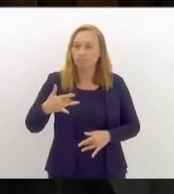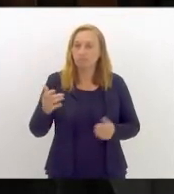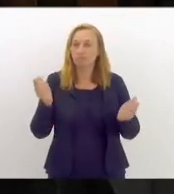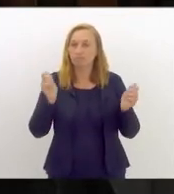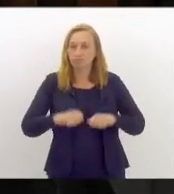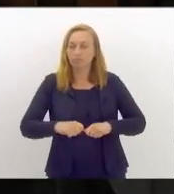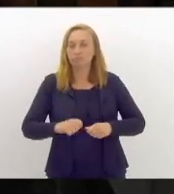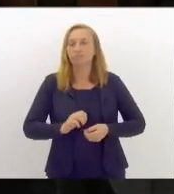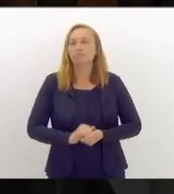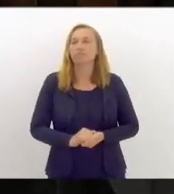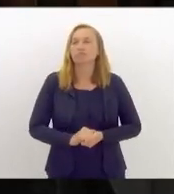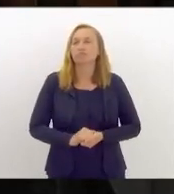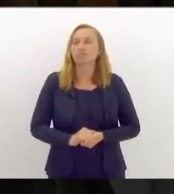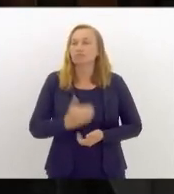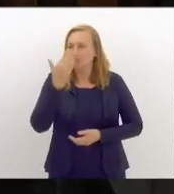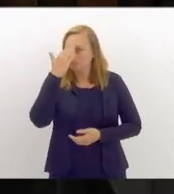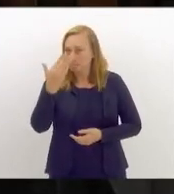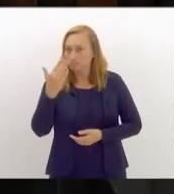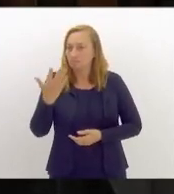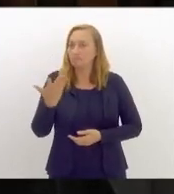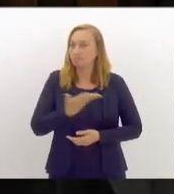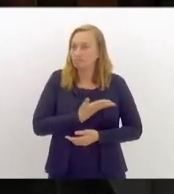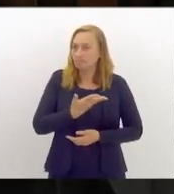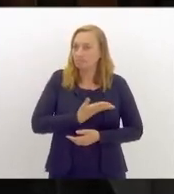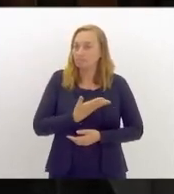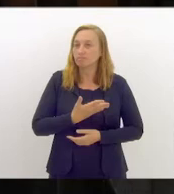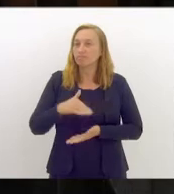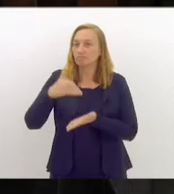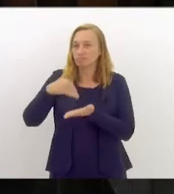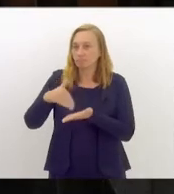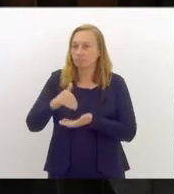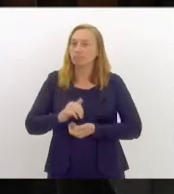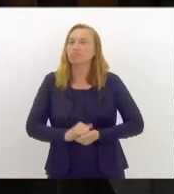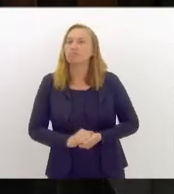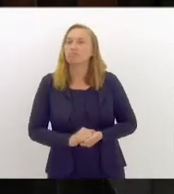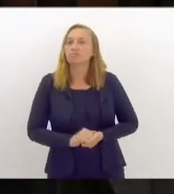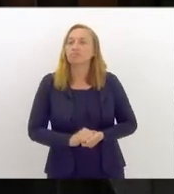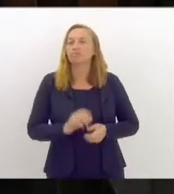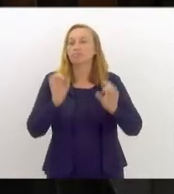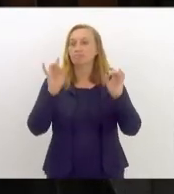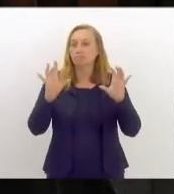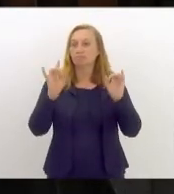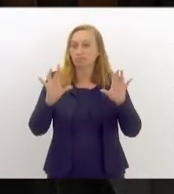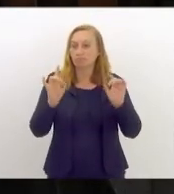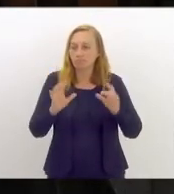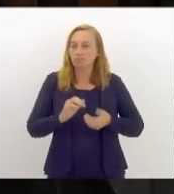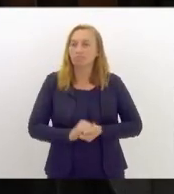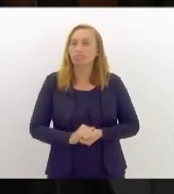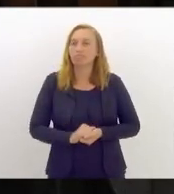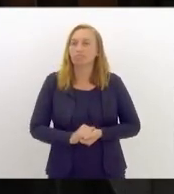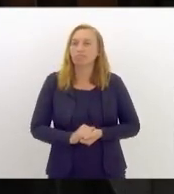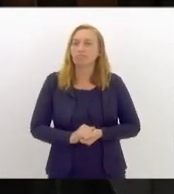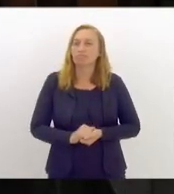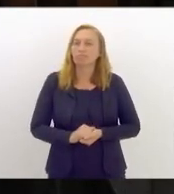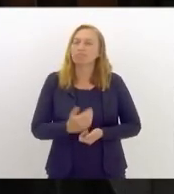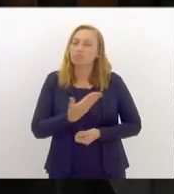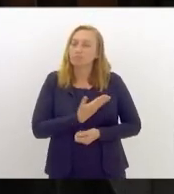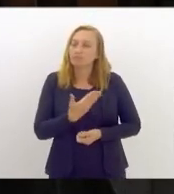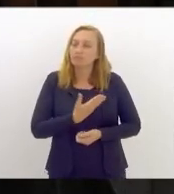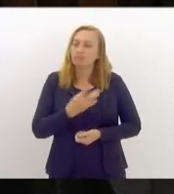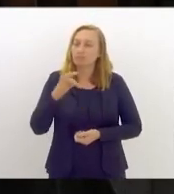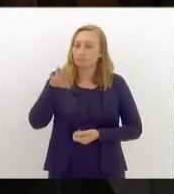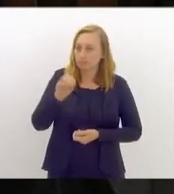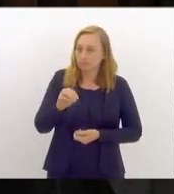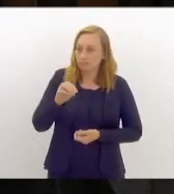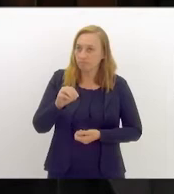cognitiva Agradeço aos meus sócios do escritório em especial ao meu amigo Bernardo